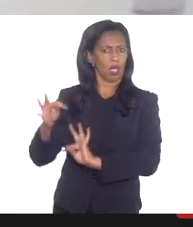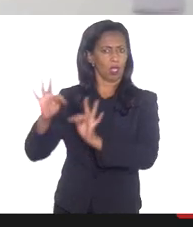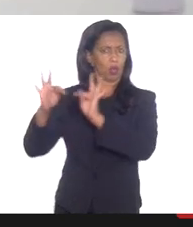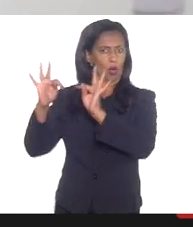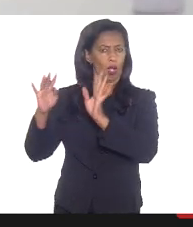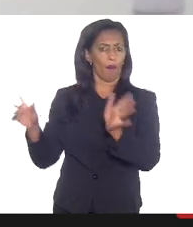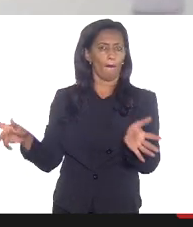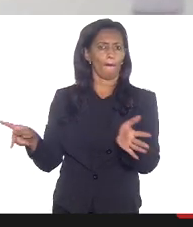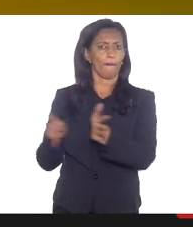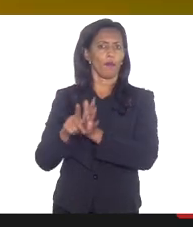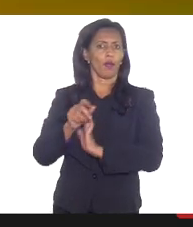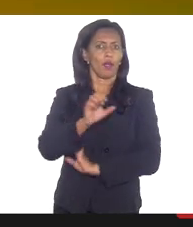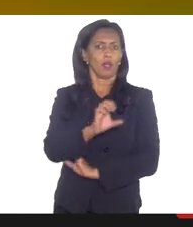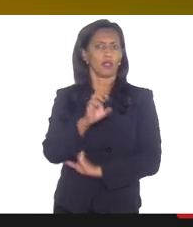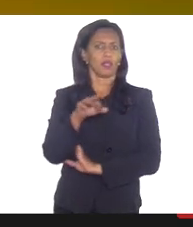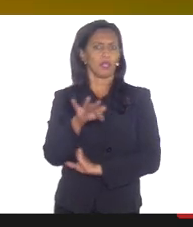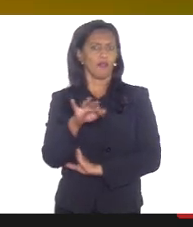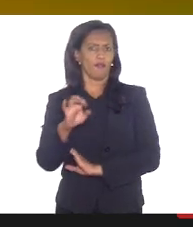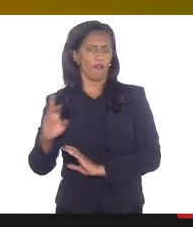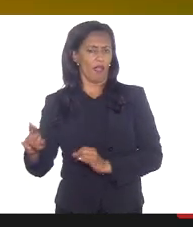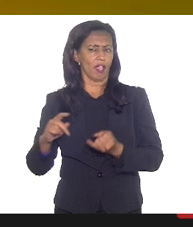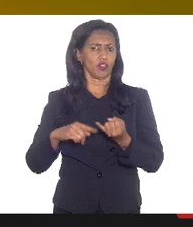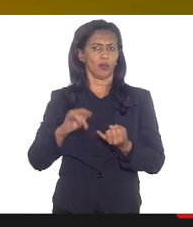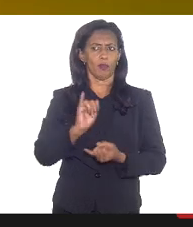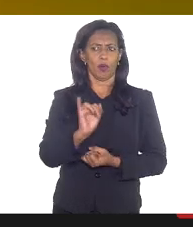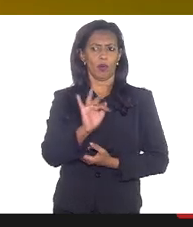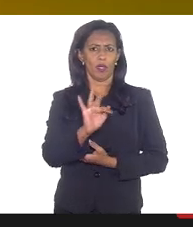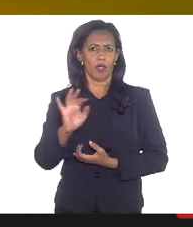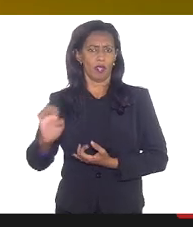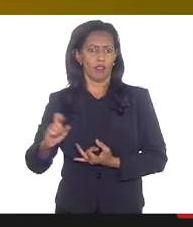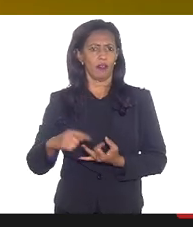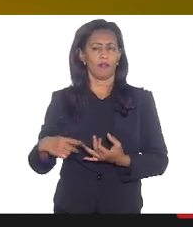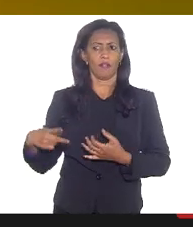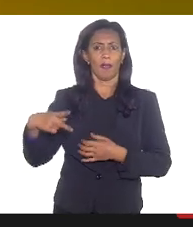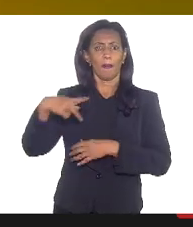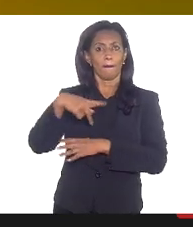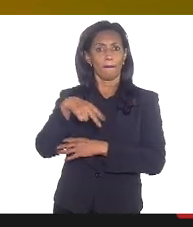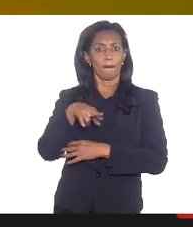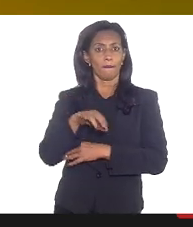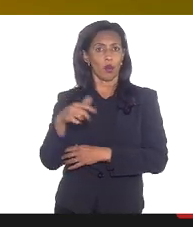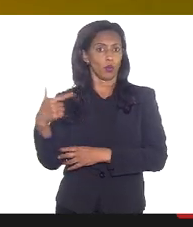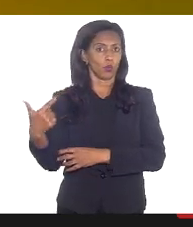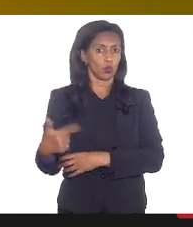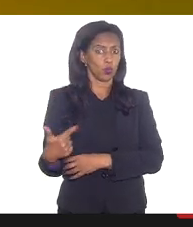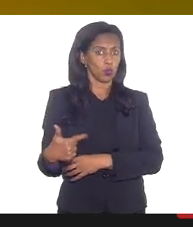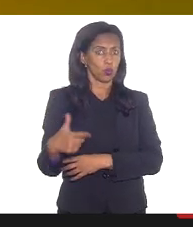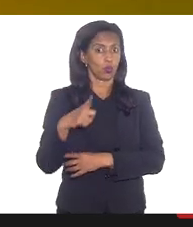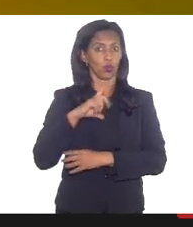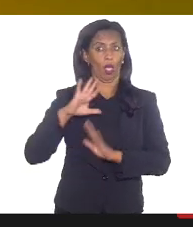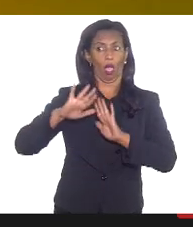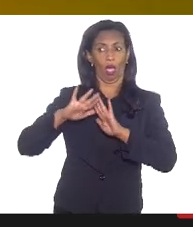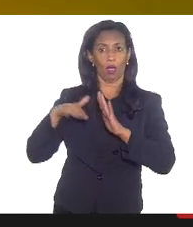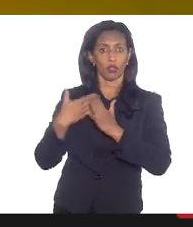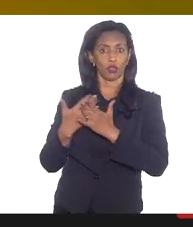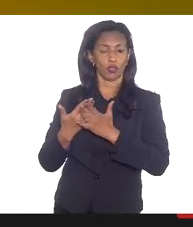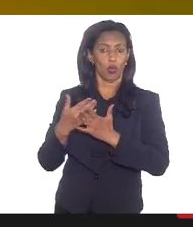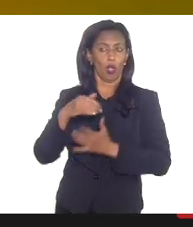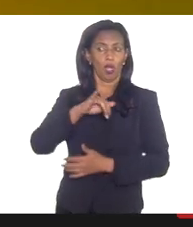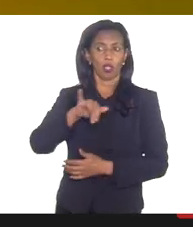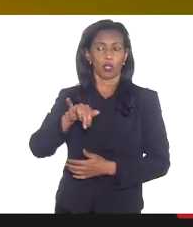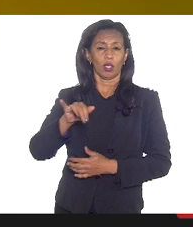representada pelo CEFET, pelo IFRJ, pelo IFE. Temos o Colégio Pedro II, temos a Escola Técnica